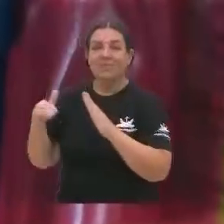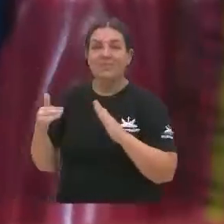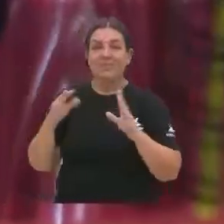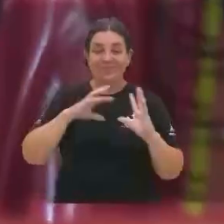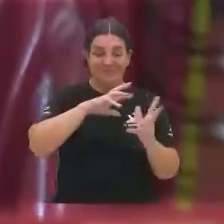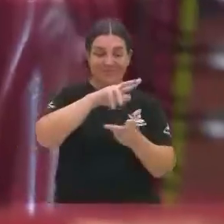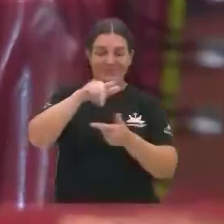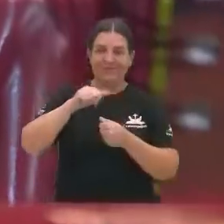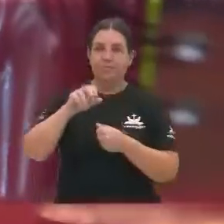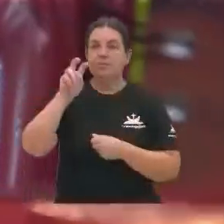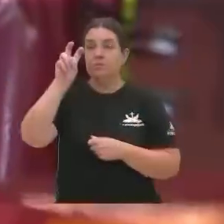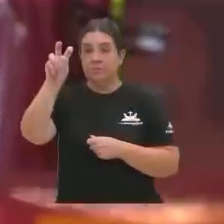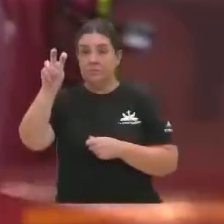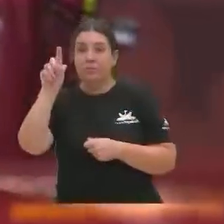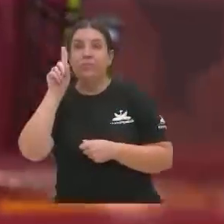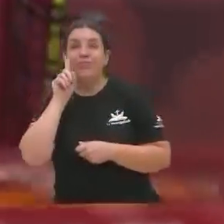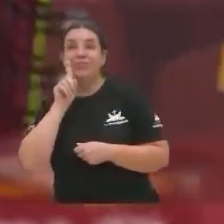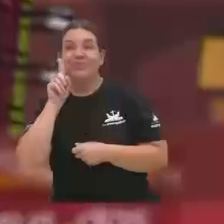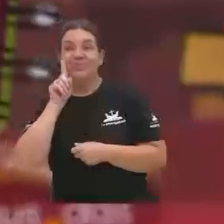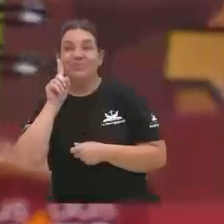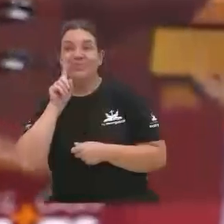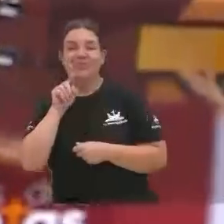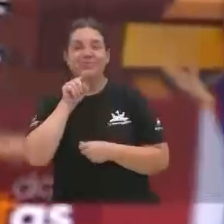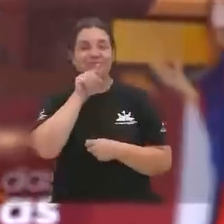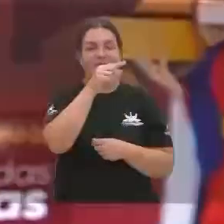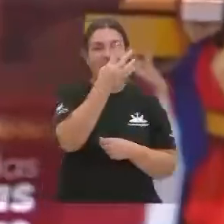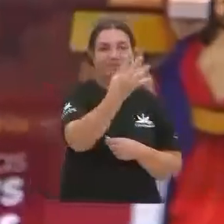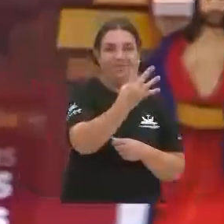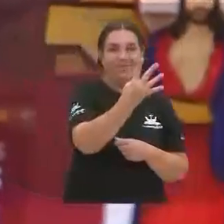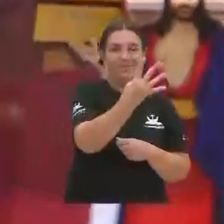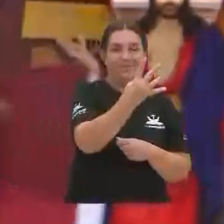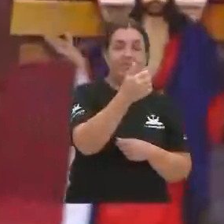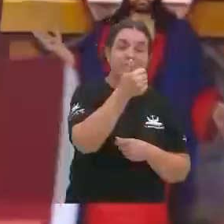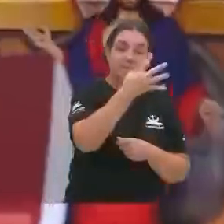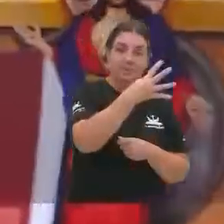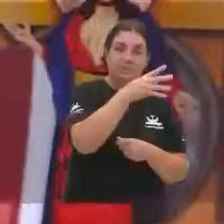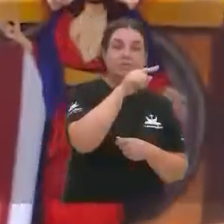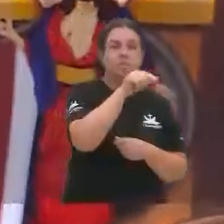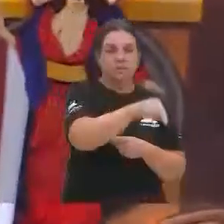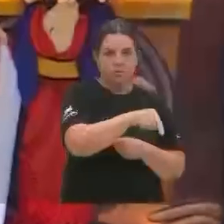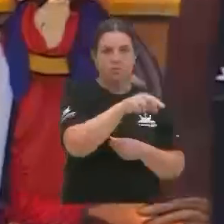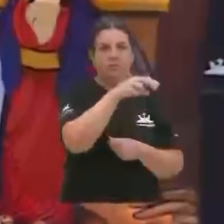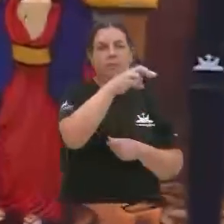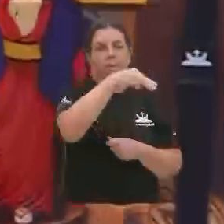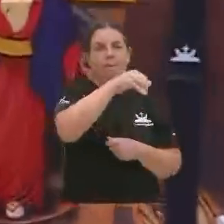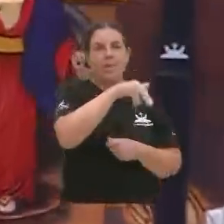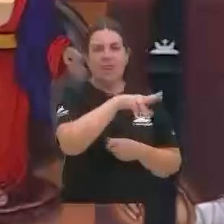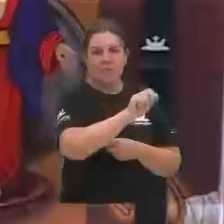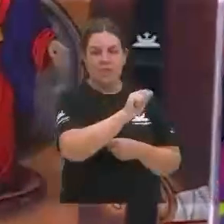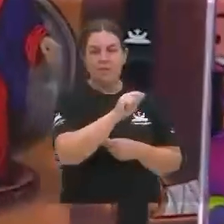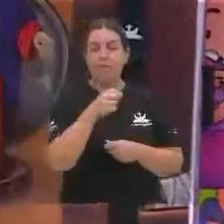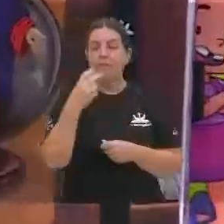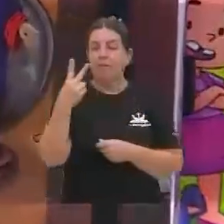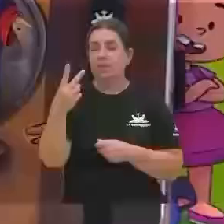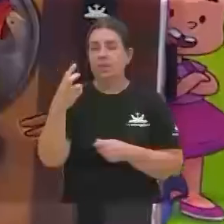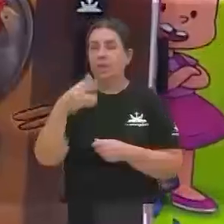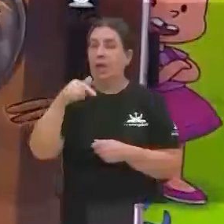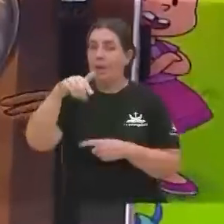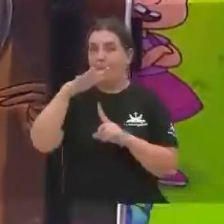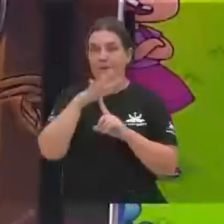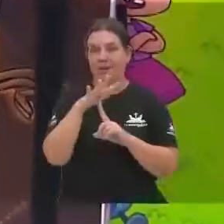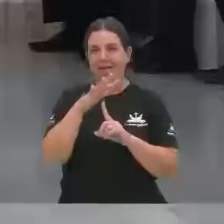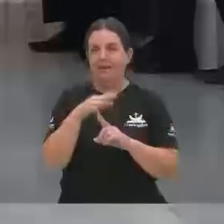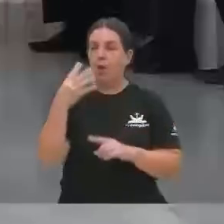cinco nos Estados Unidos quatro 14 em Minas Gerais 23 no Paraná